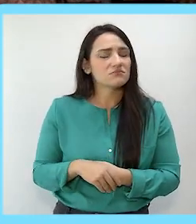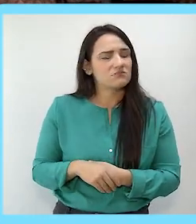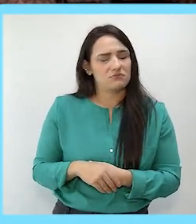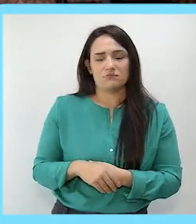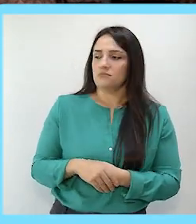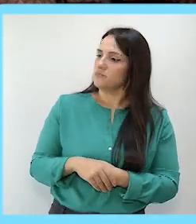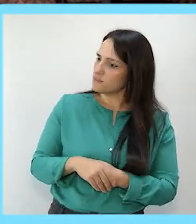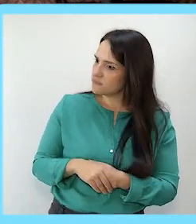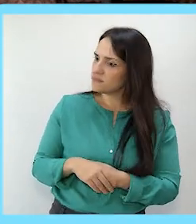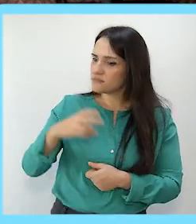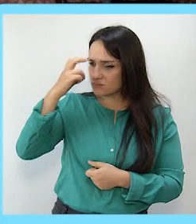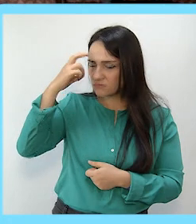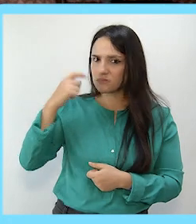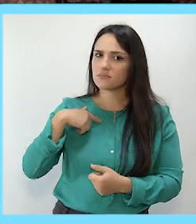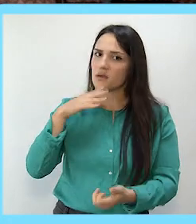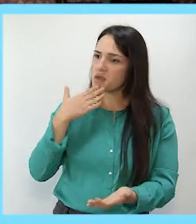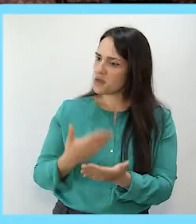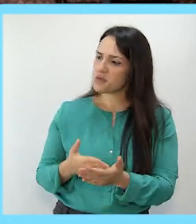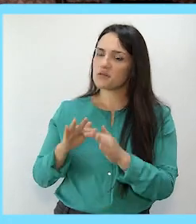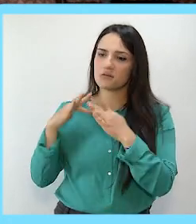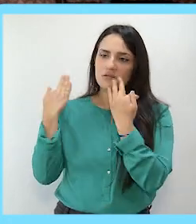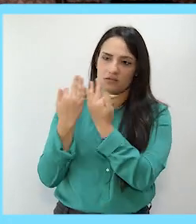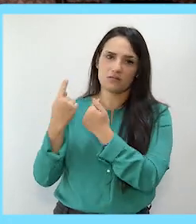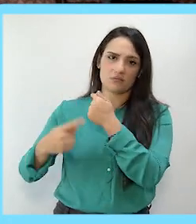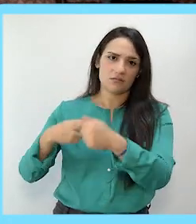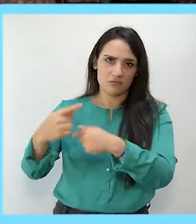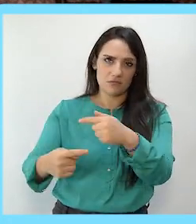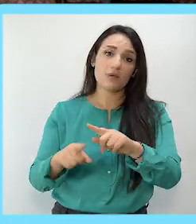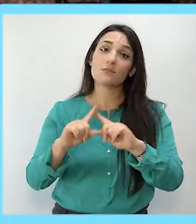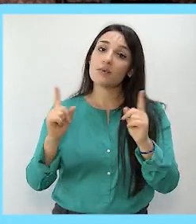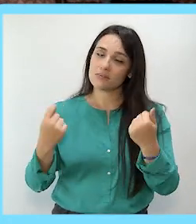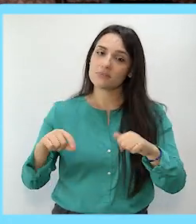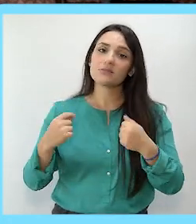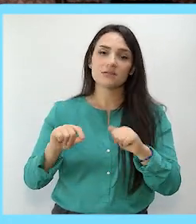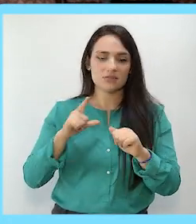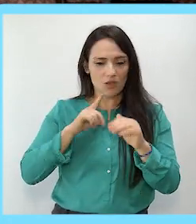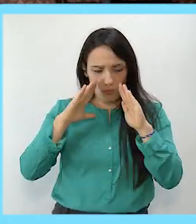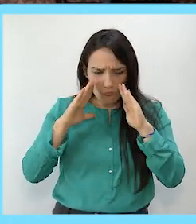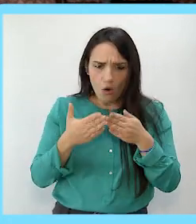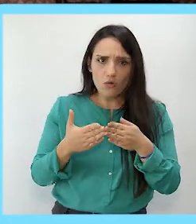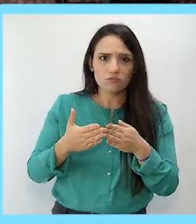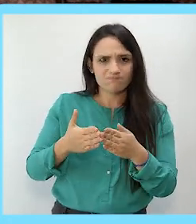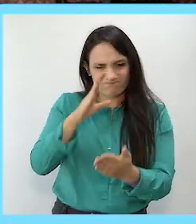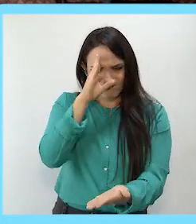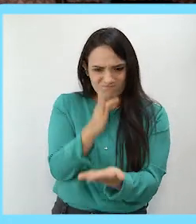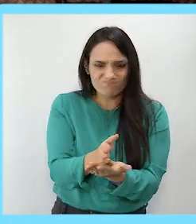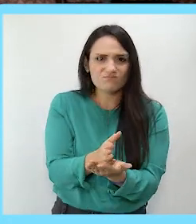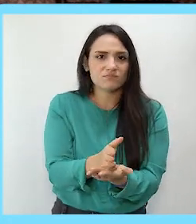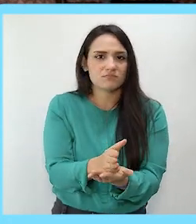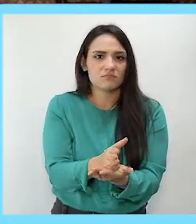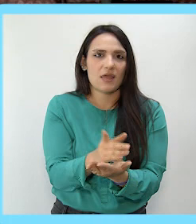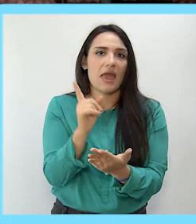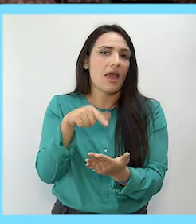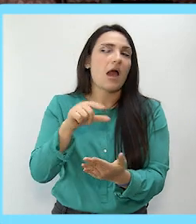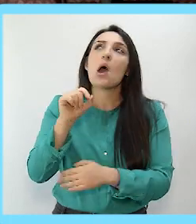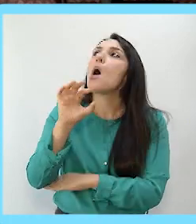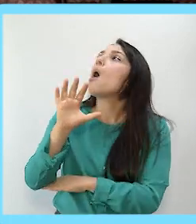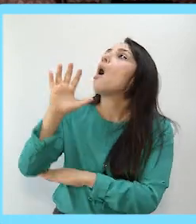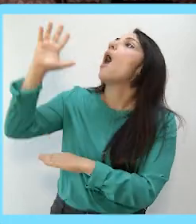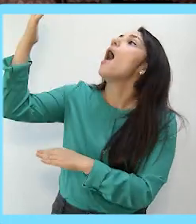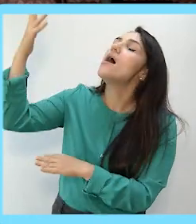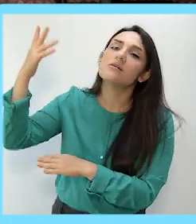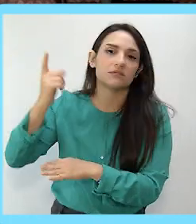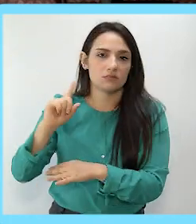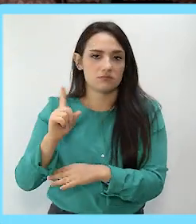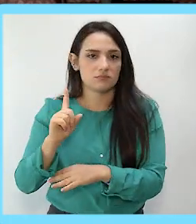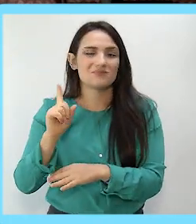Então, maternidade. assim, eu sou uma admiradora dessa geração, mas ótimo. eles precisam ter esse foco, saber que nada vem por acaso, né? O que